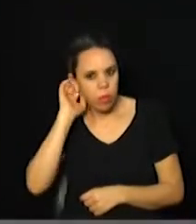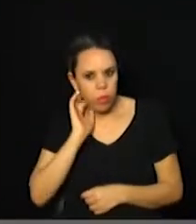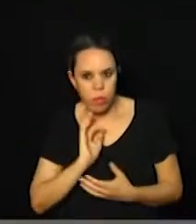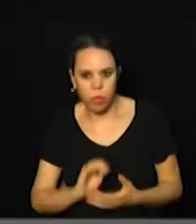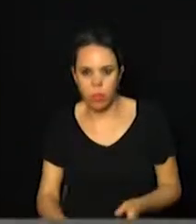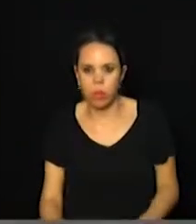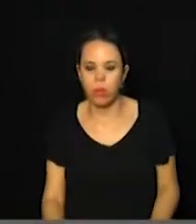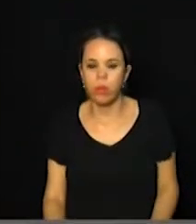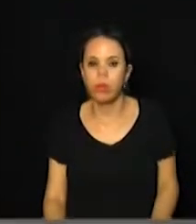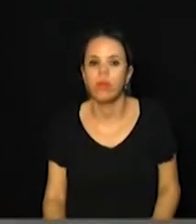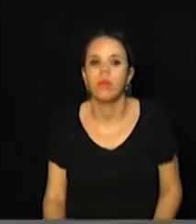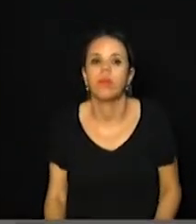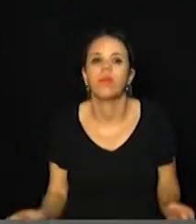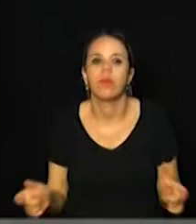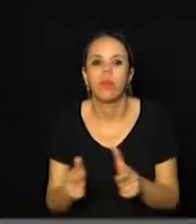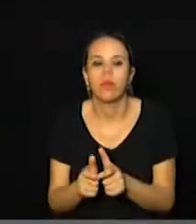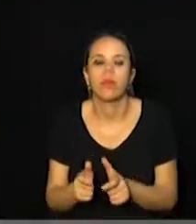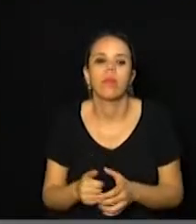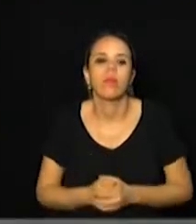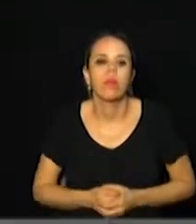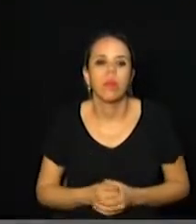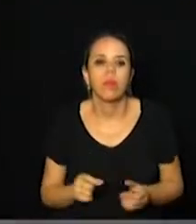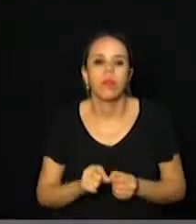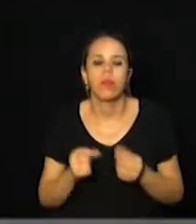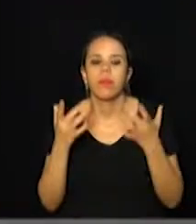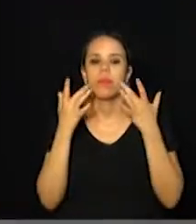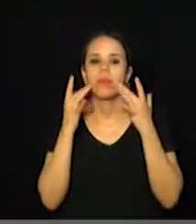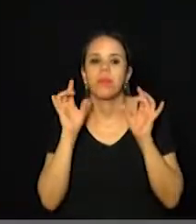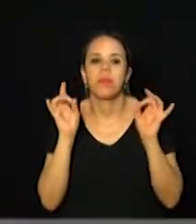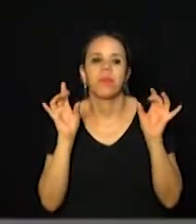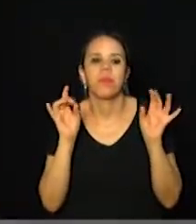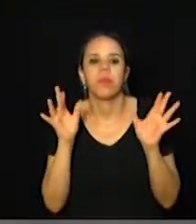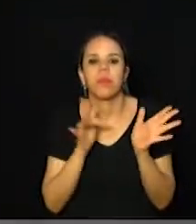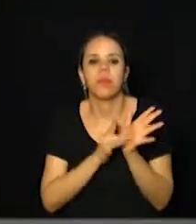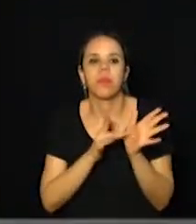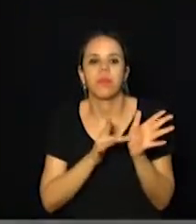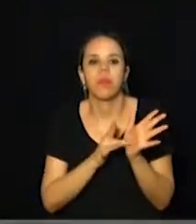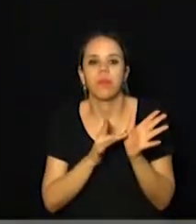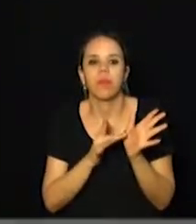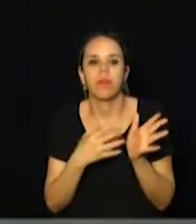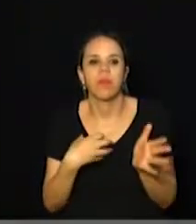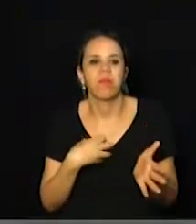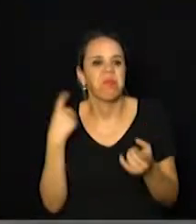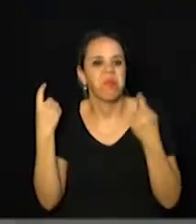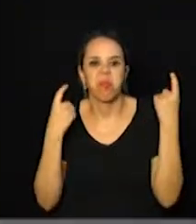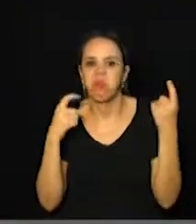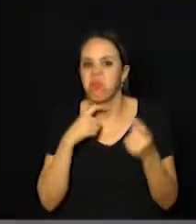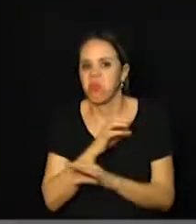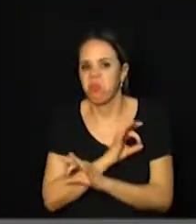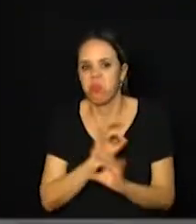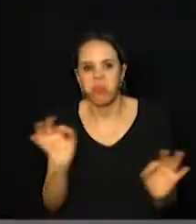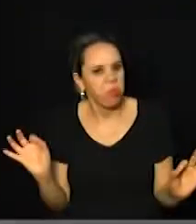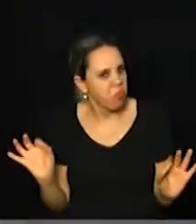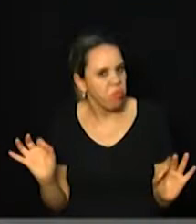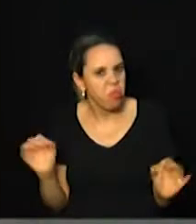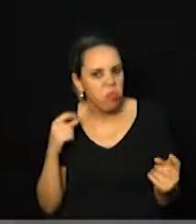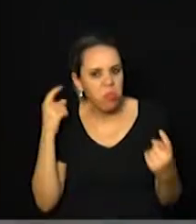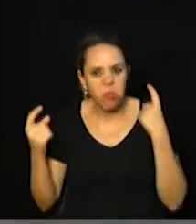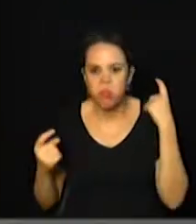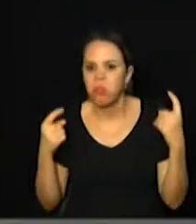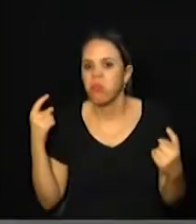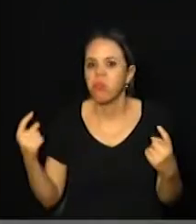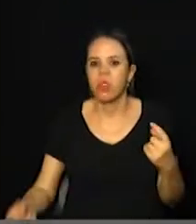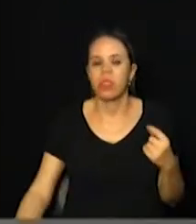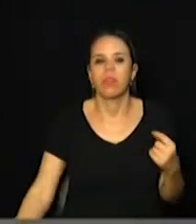no mínimo Eles estão no máximo ele faz um teatro mas no fundo Ninguém se preocupa com isso eles estão se preocupando